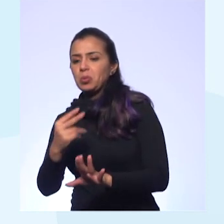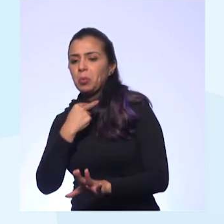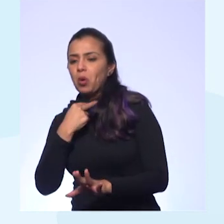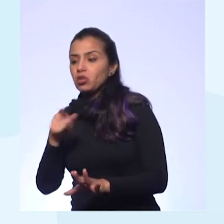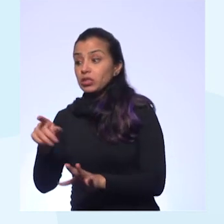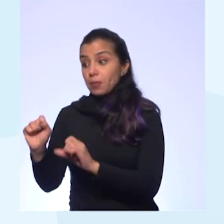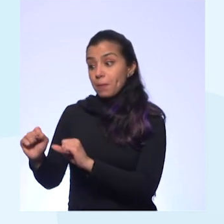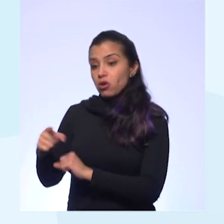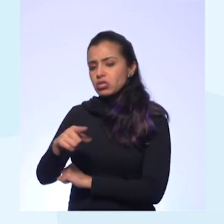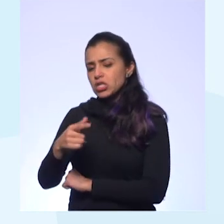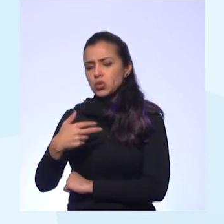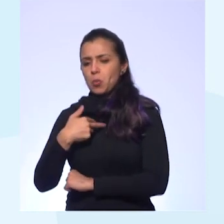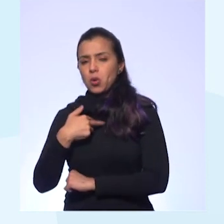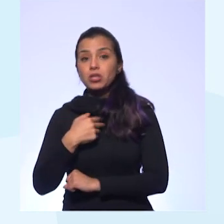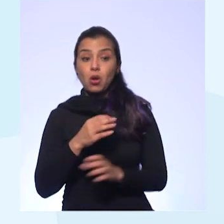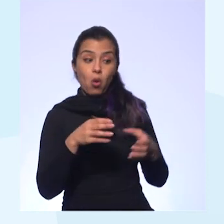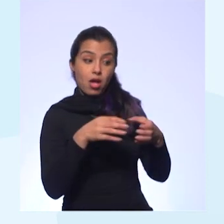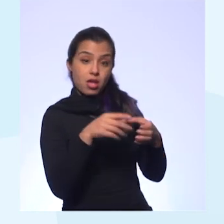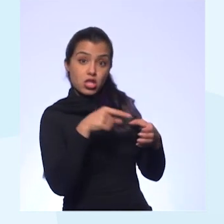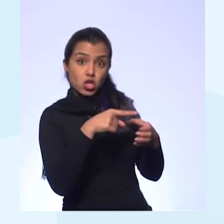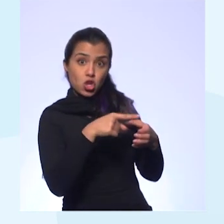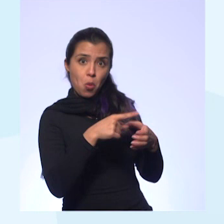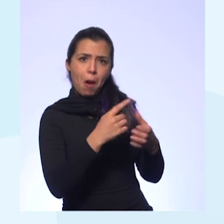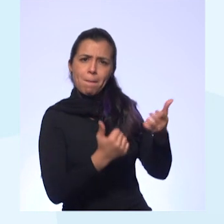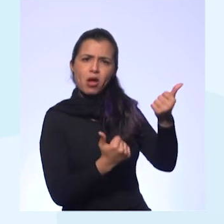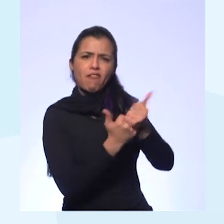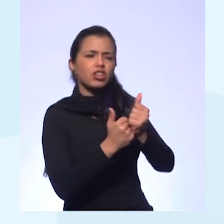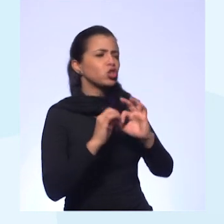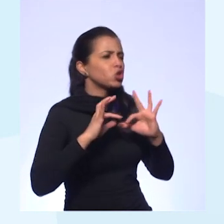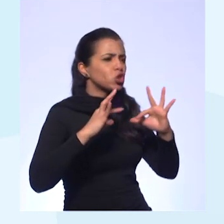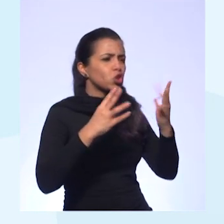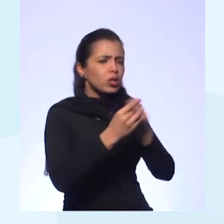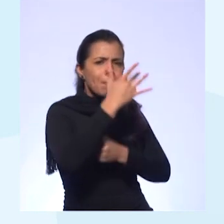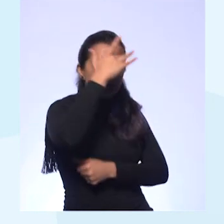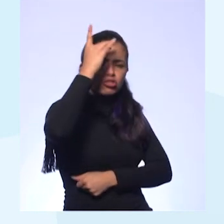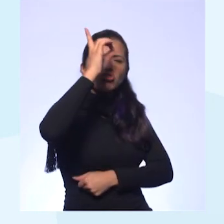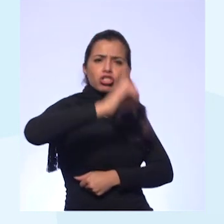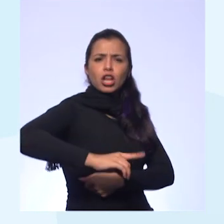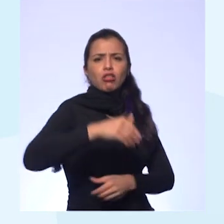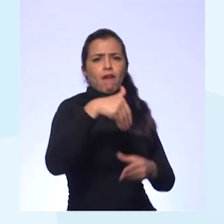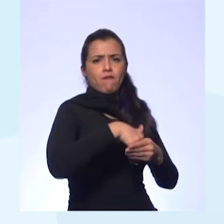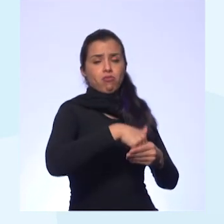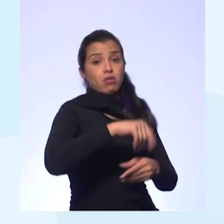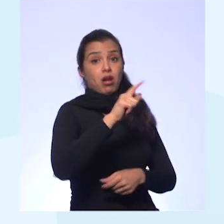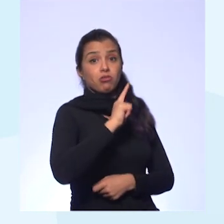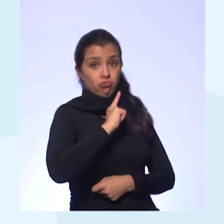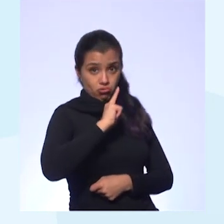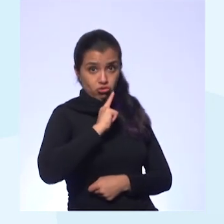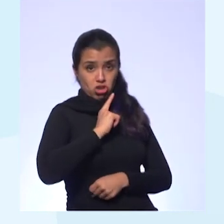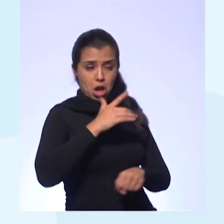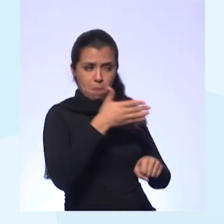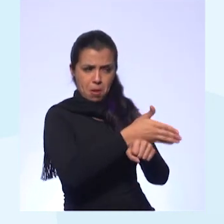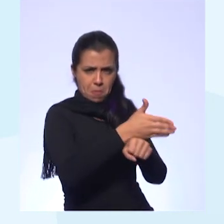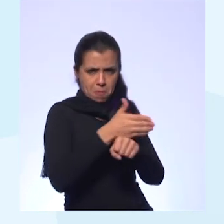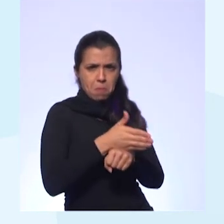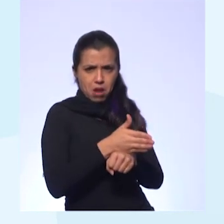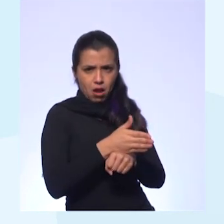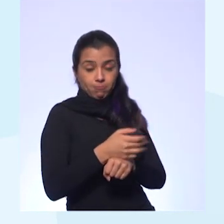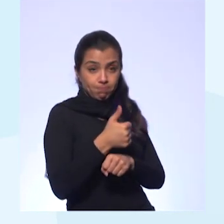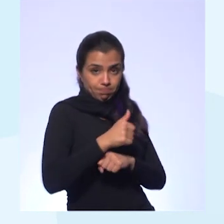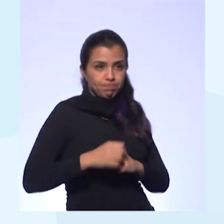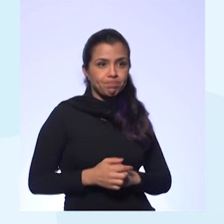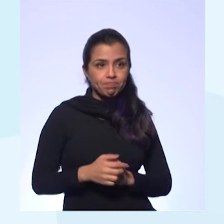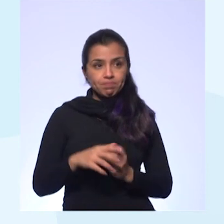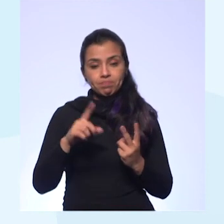condição social, tinham direito à participação popular, tinham direito ao voto, né, à participação política. Já